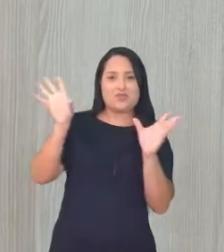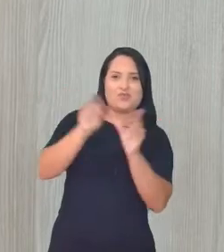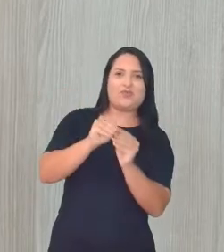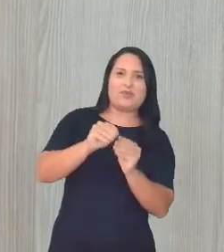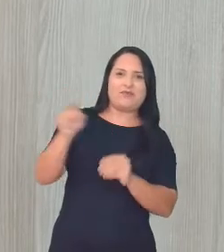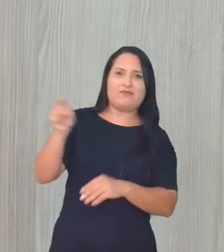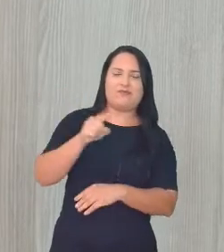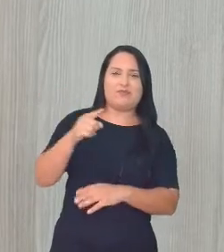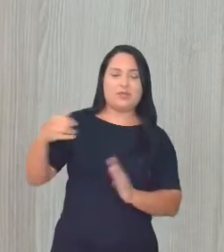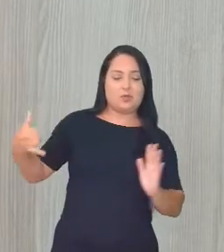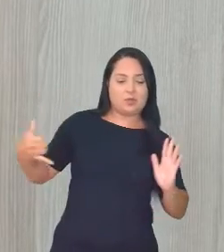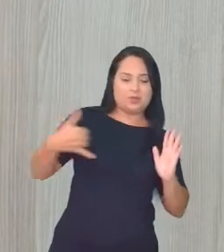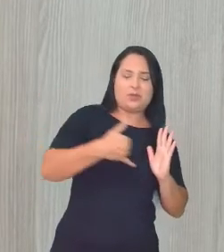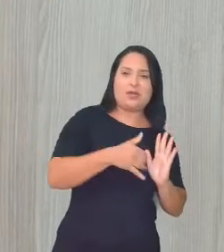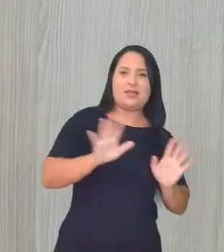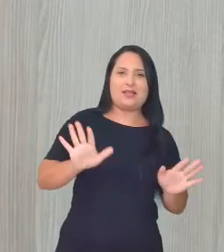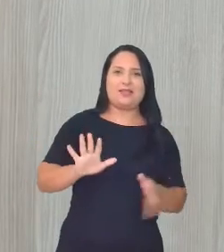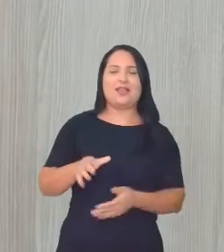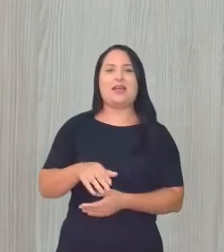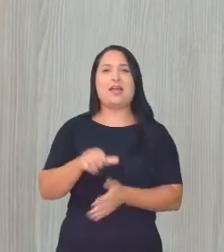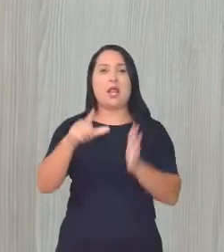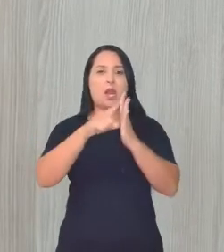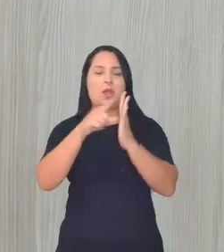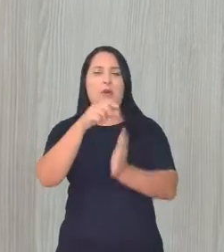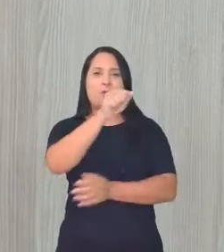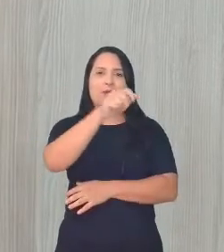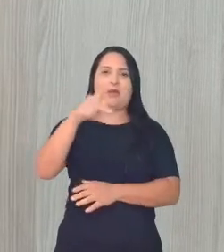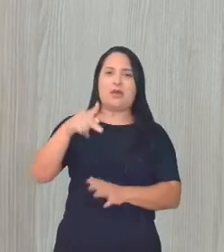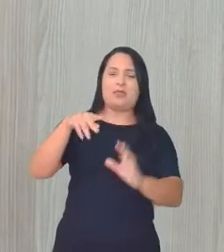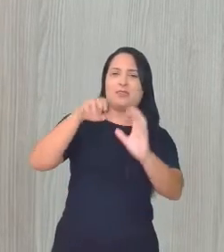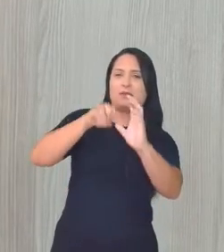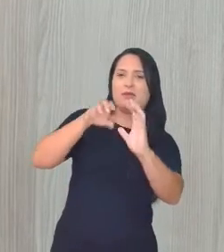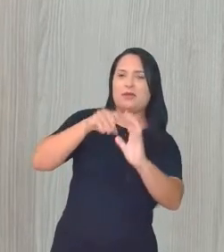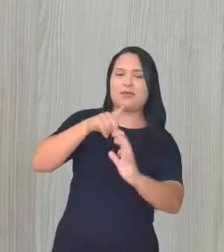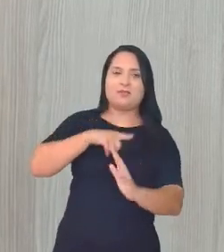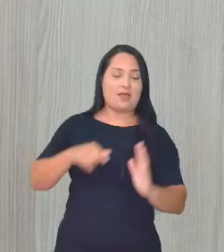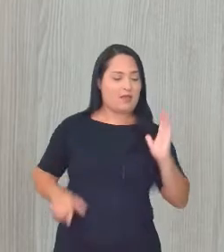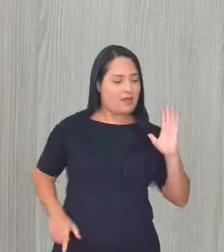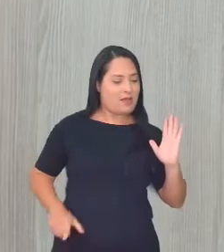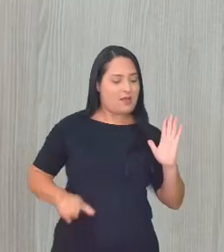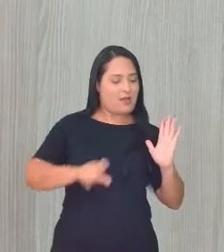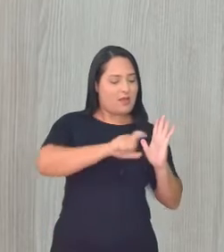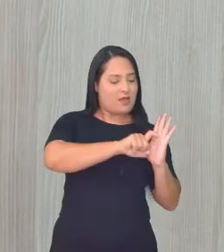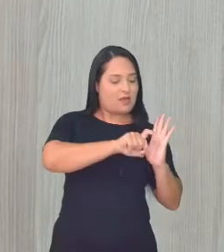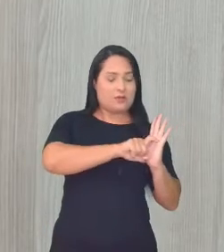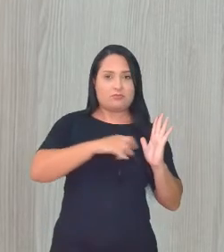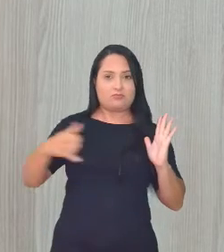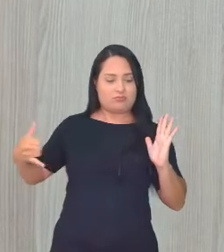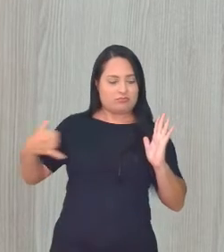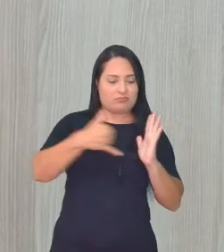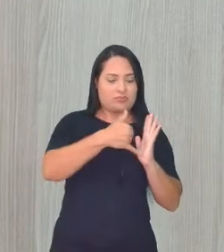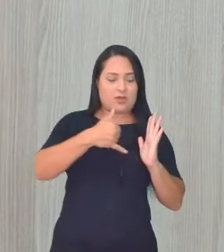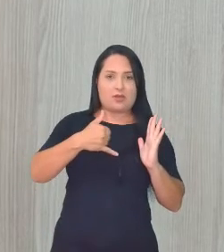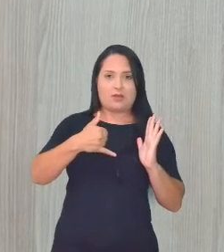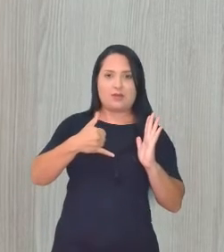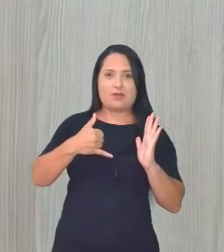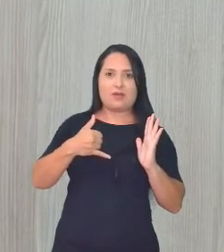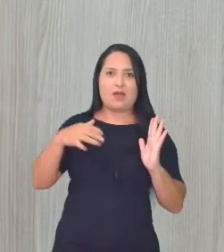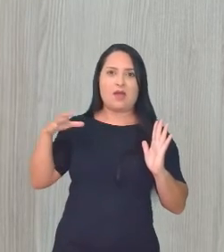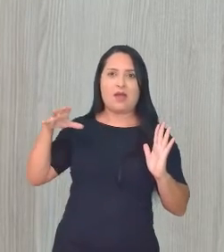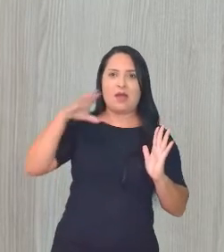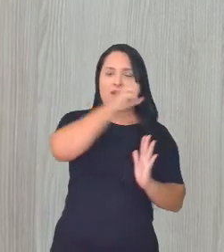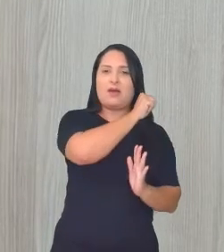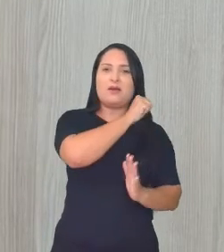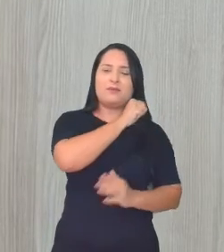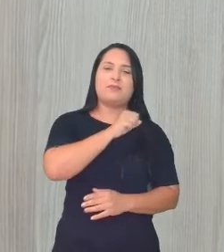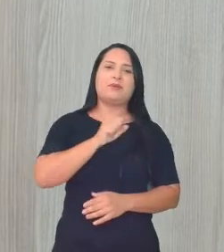pegar o celular, loja de aplicativos, Educa Recife. Não, tem aqui o QR Code, que já vai lhe jogar diretamente